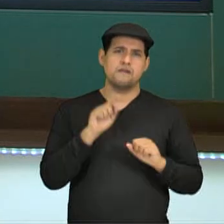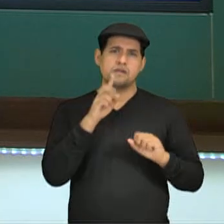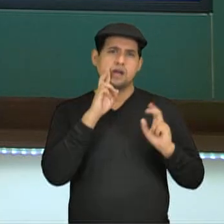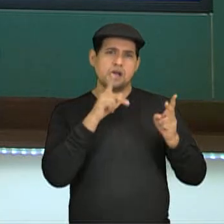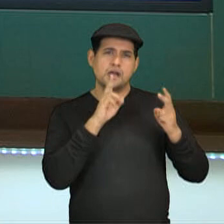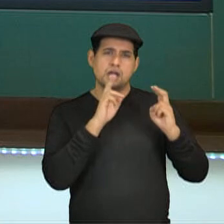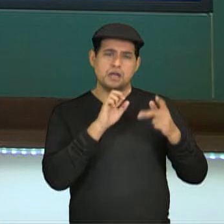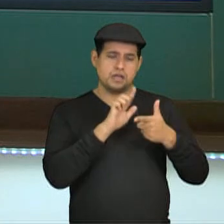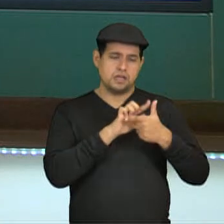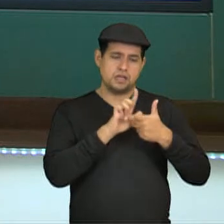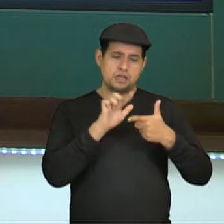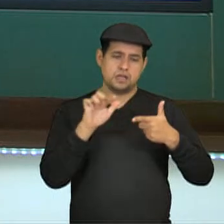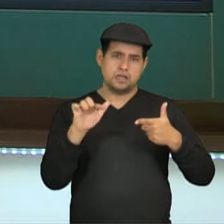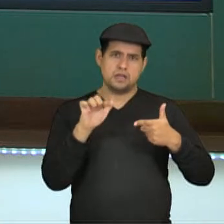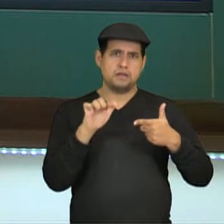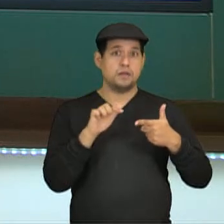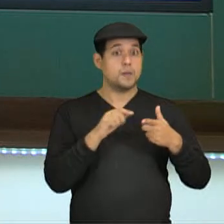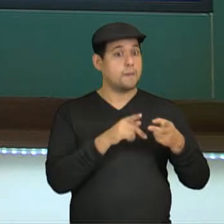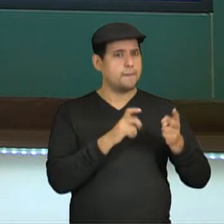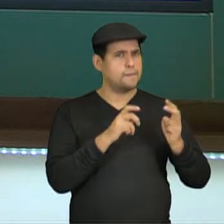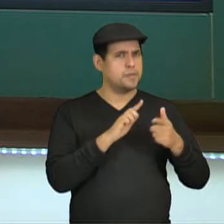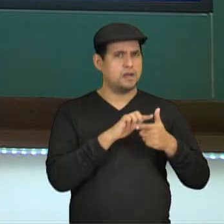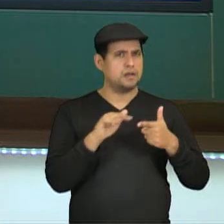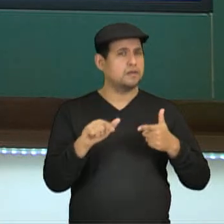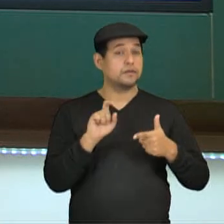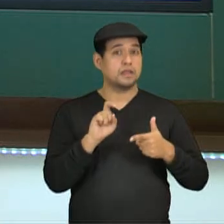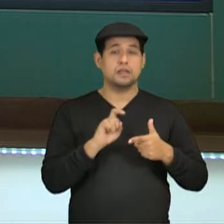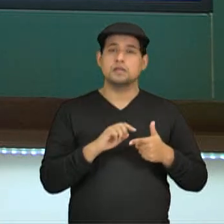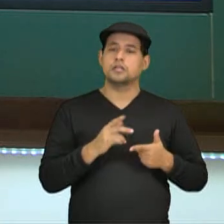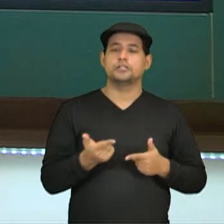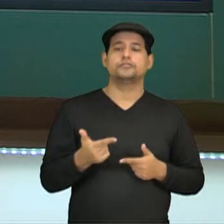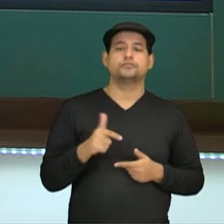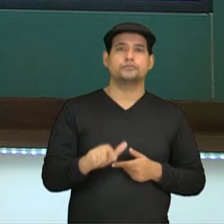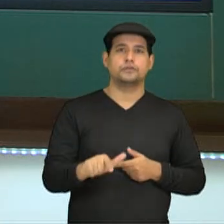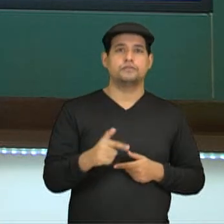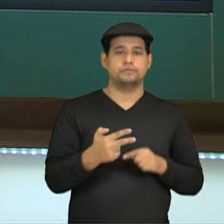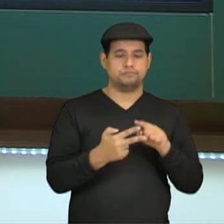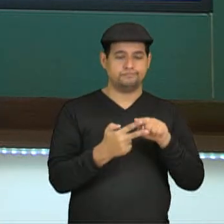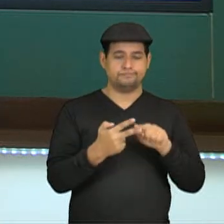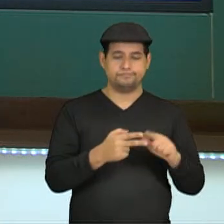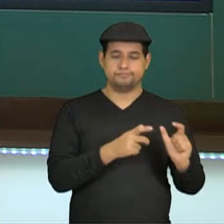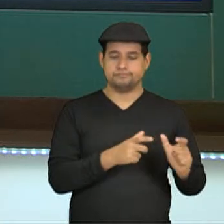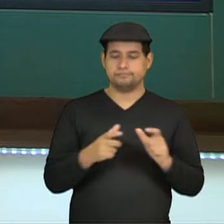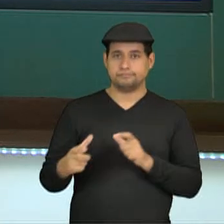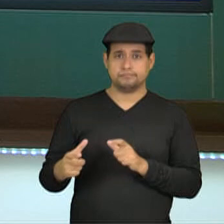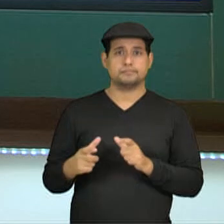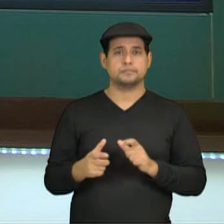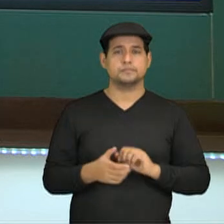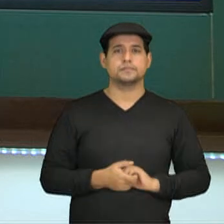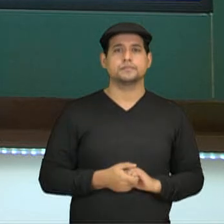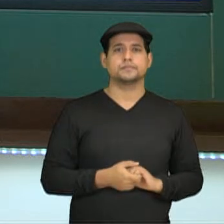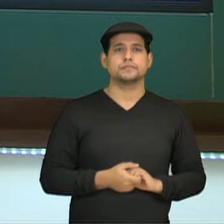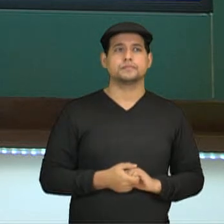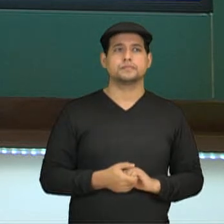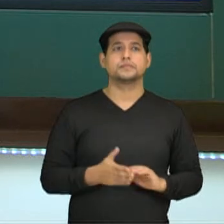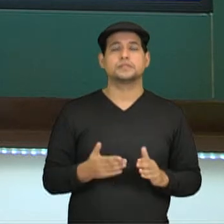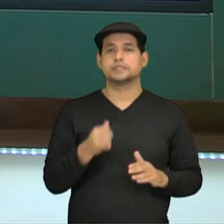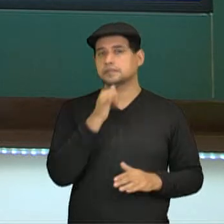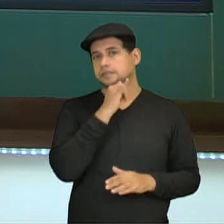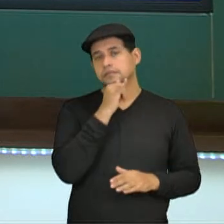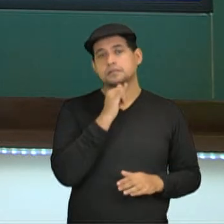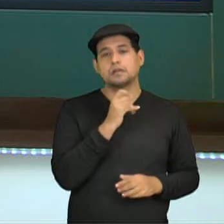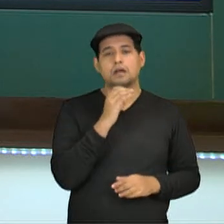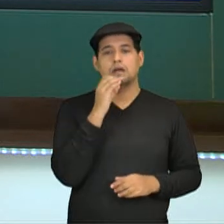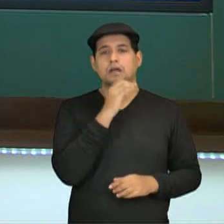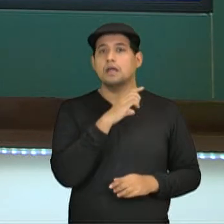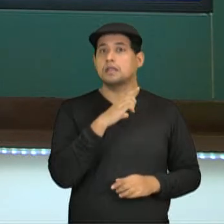esse gráfico, perceba neste gráfico que a temperatura se repete em 2 momentos, muitas delas, né? Então, para uma mesma